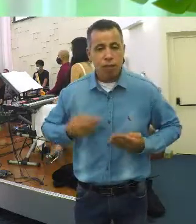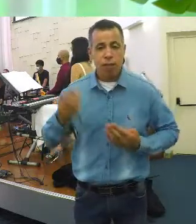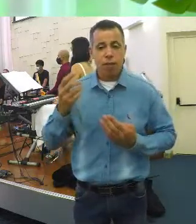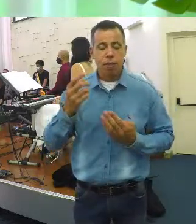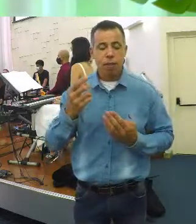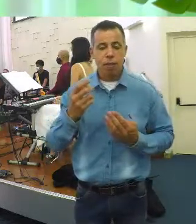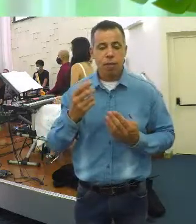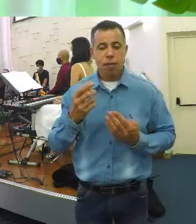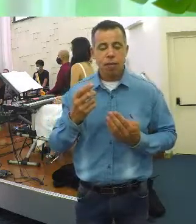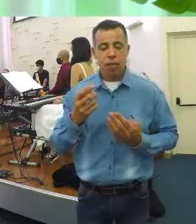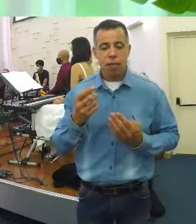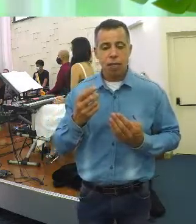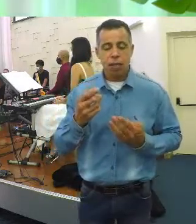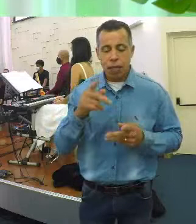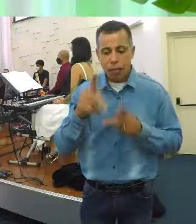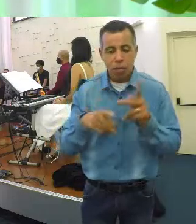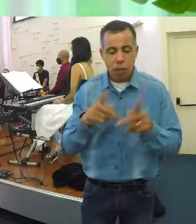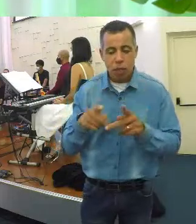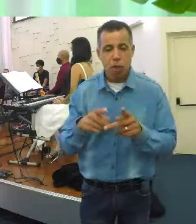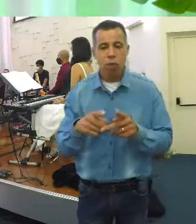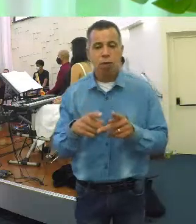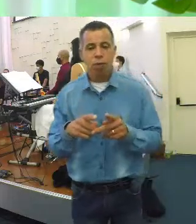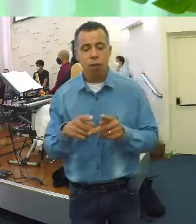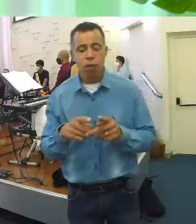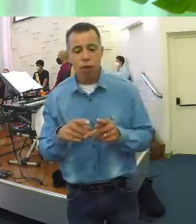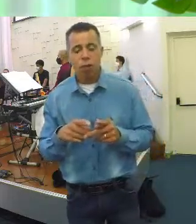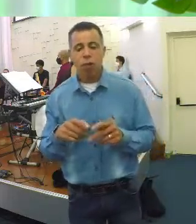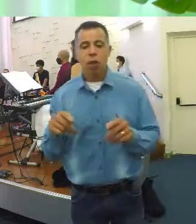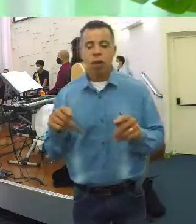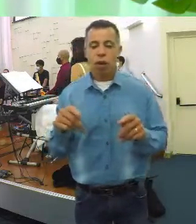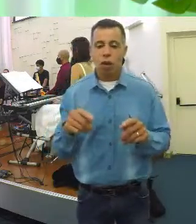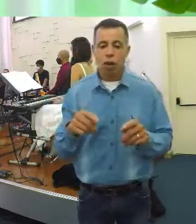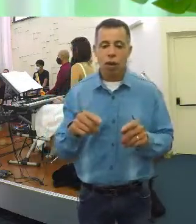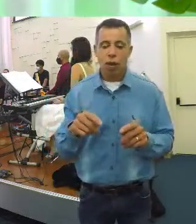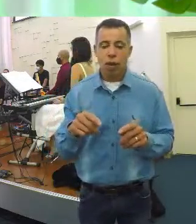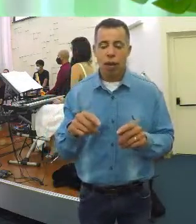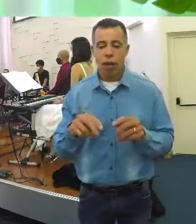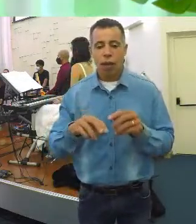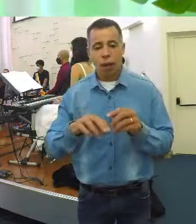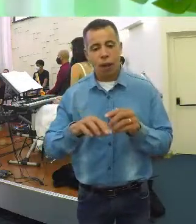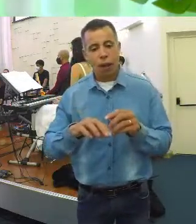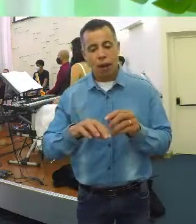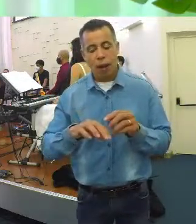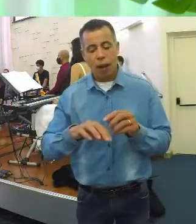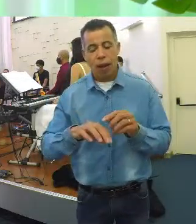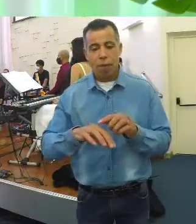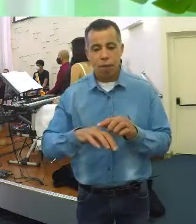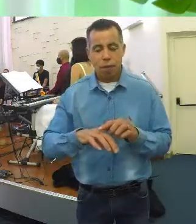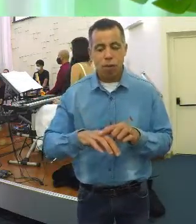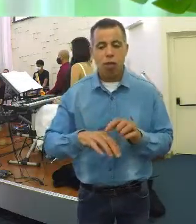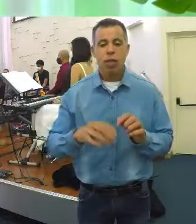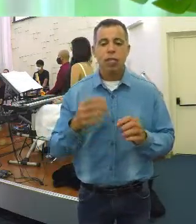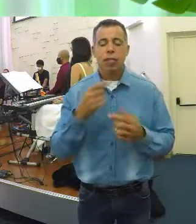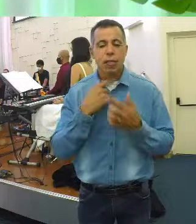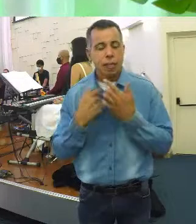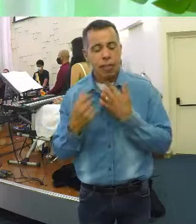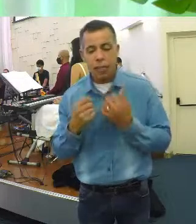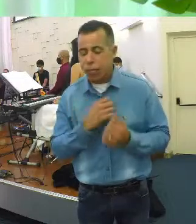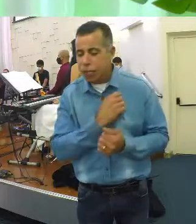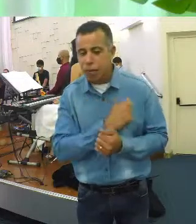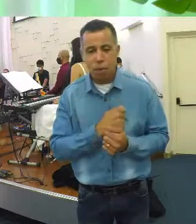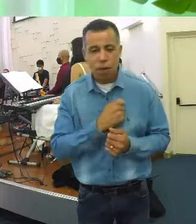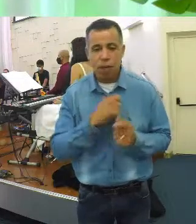pobre, desejo de amparar o órfão e a viúva, desejo de amar mais ainda as pessoas.